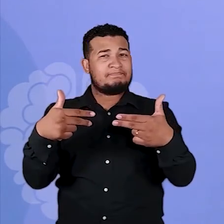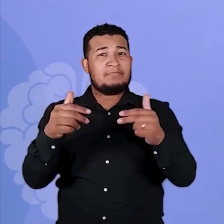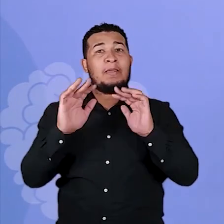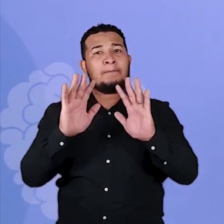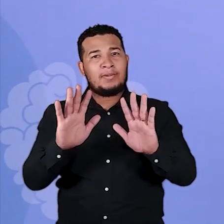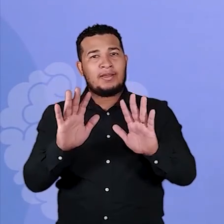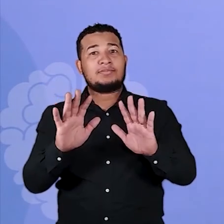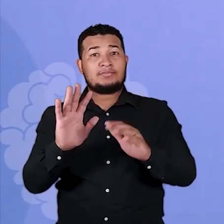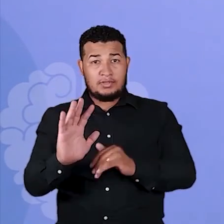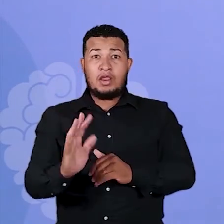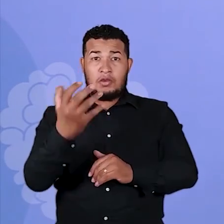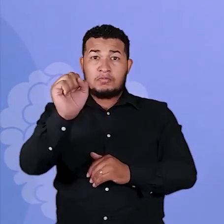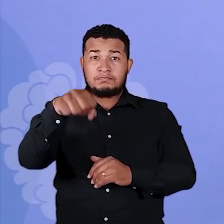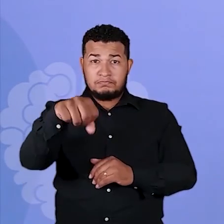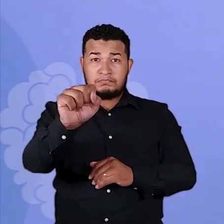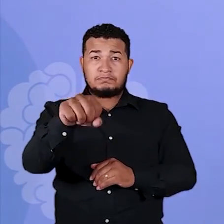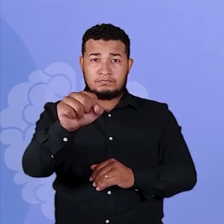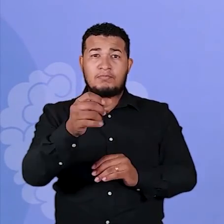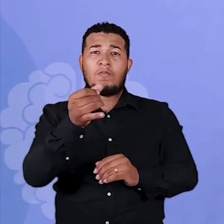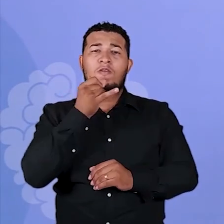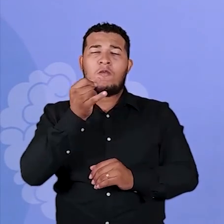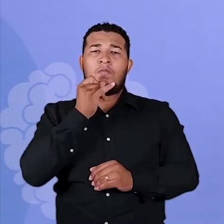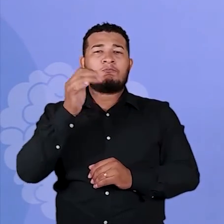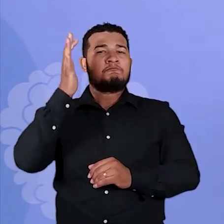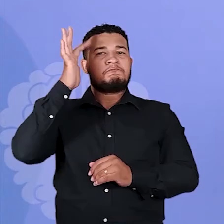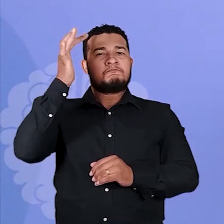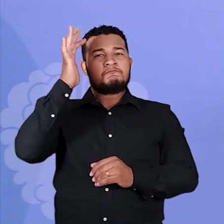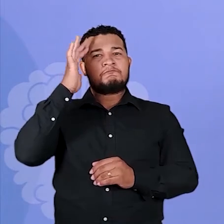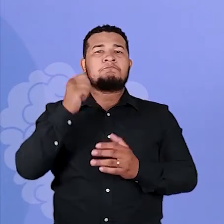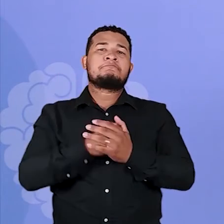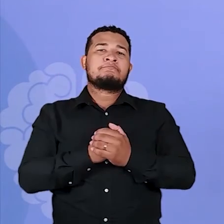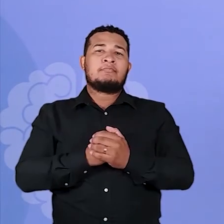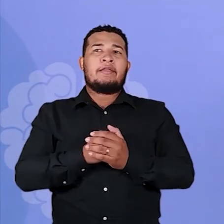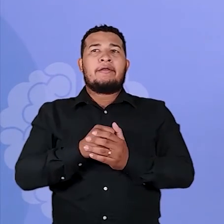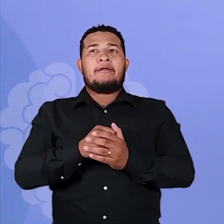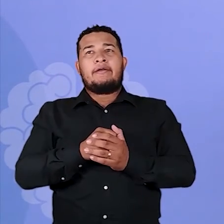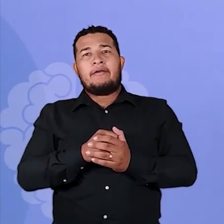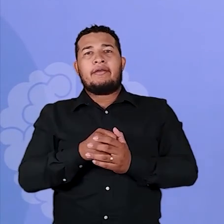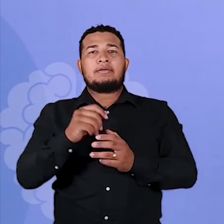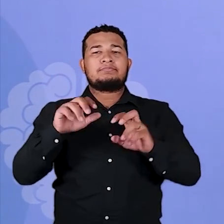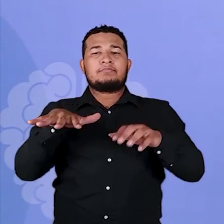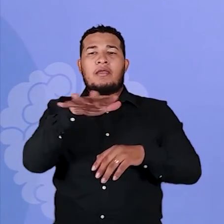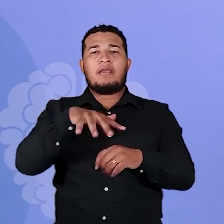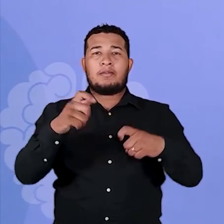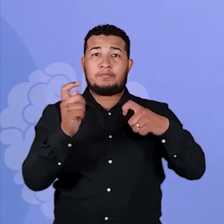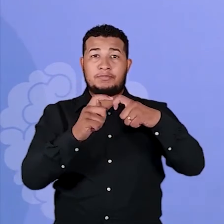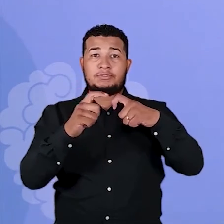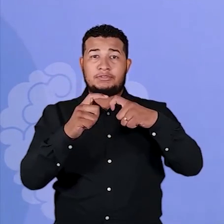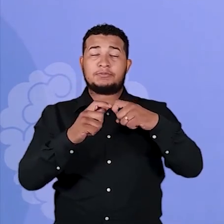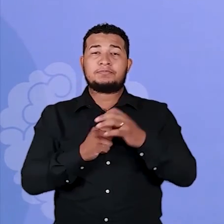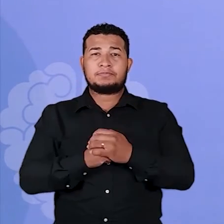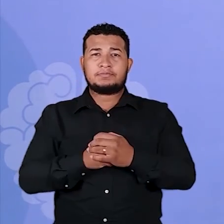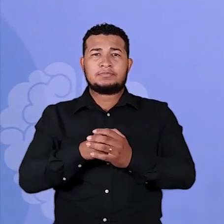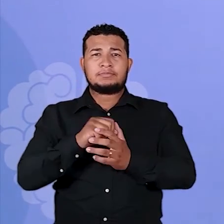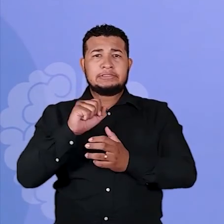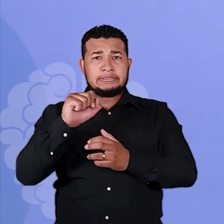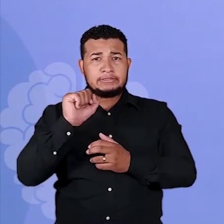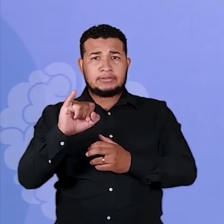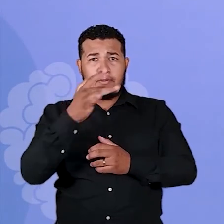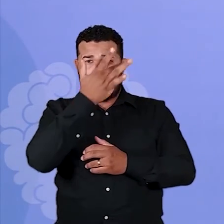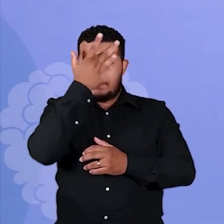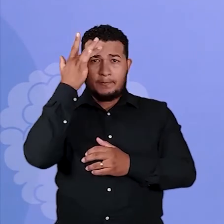decisão. Mas isso, gente, acontece. Tentem pensar, por exemplo, na coisa da medicina. Será que